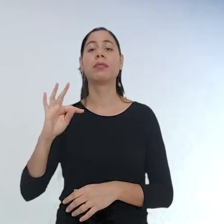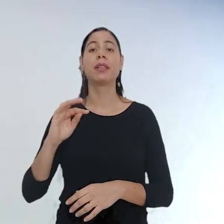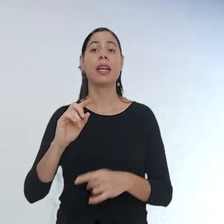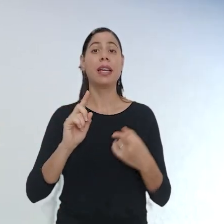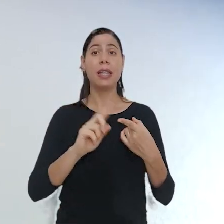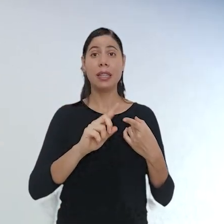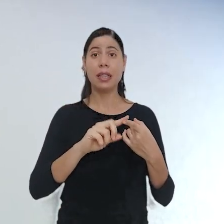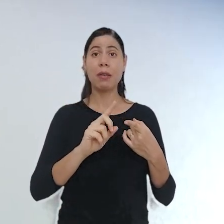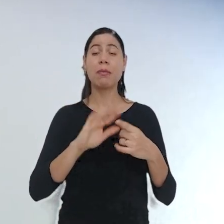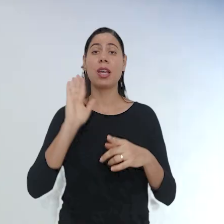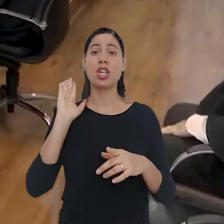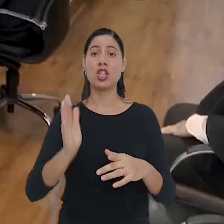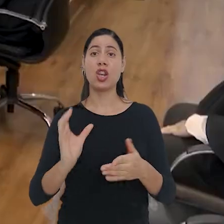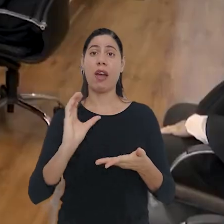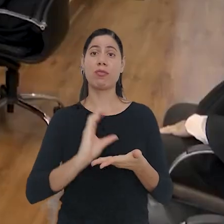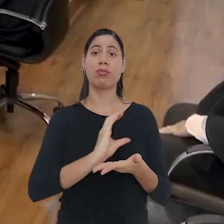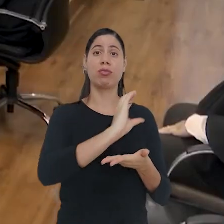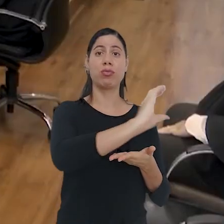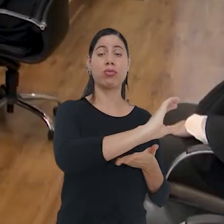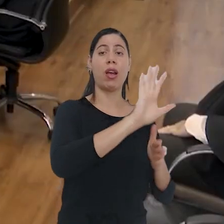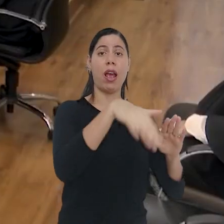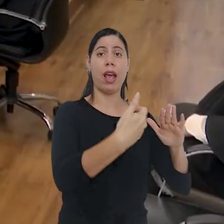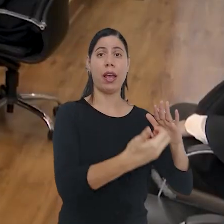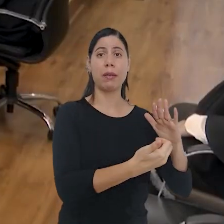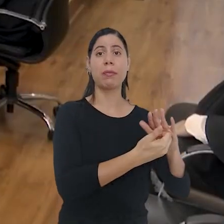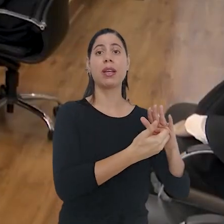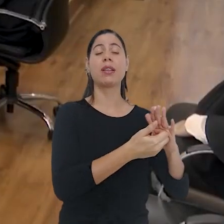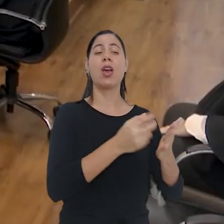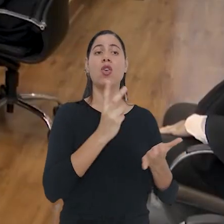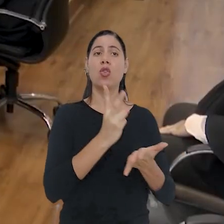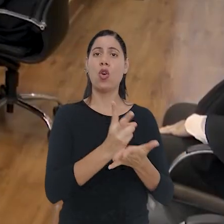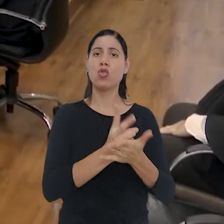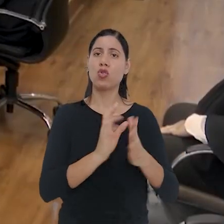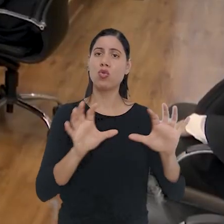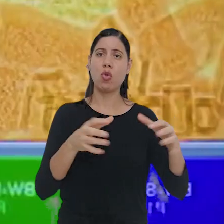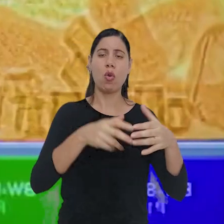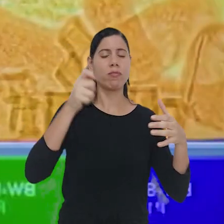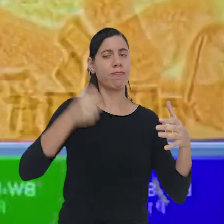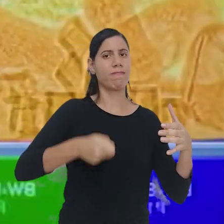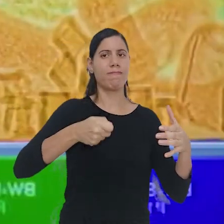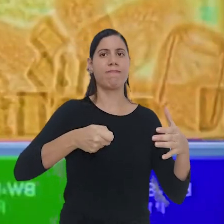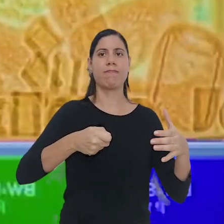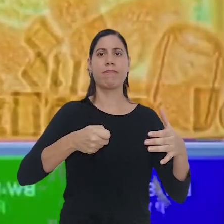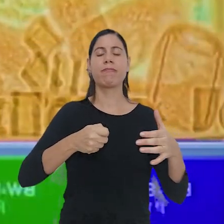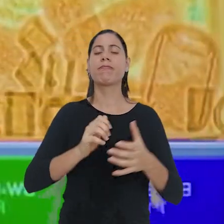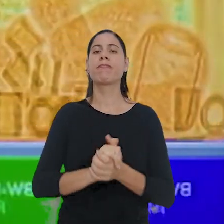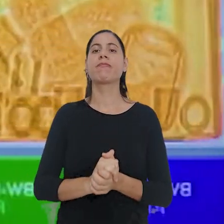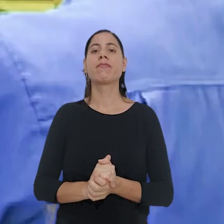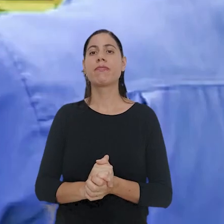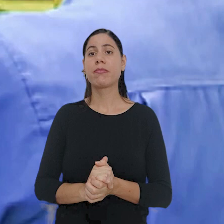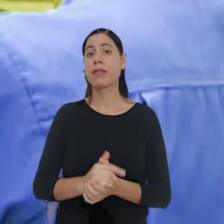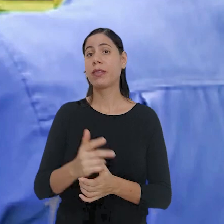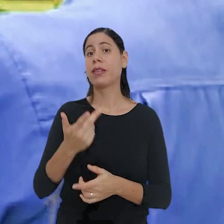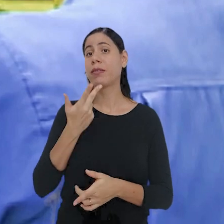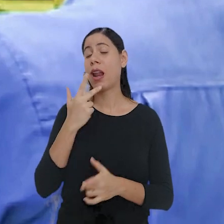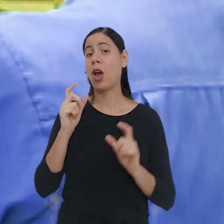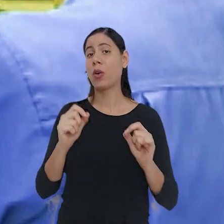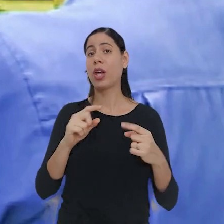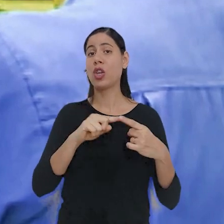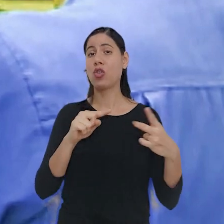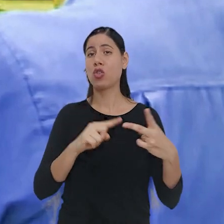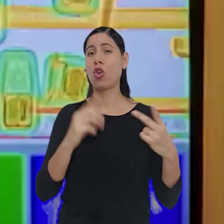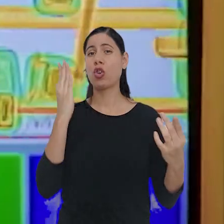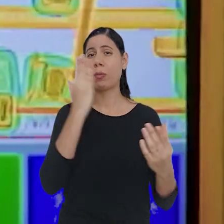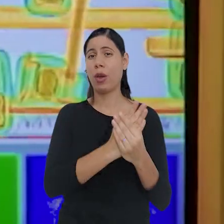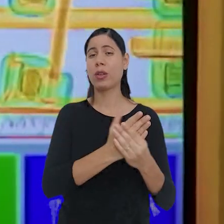mesmo ressarcindo a empresa, o colegiado manteve a sentença integralmente. Vale ressaltar que, em ambos os casos,